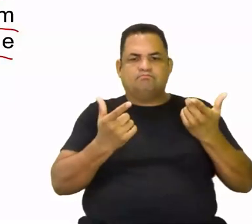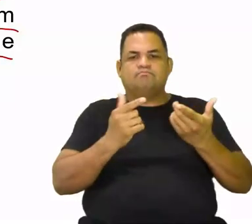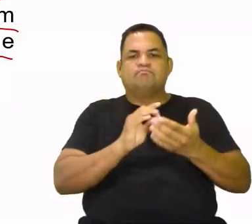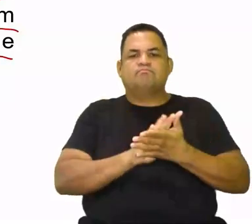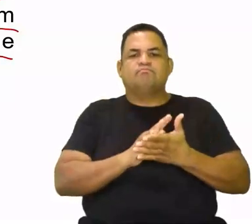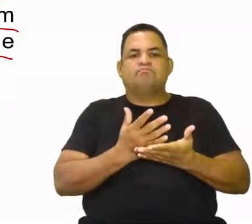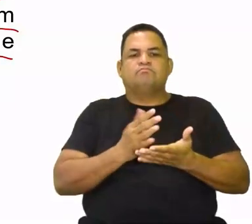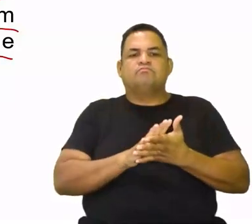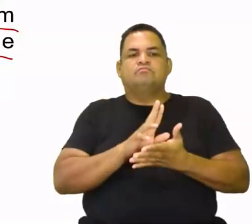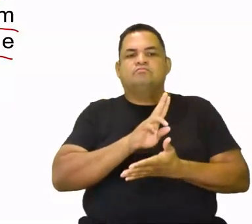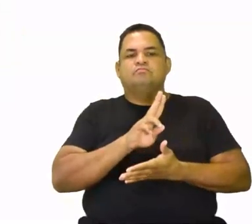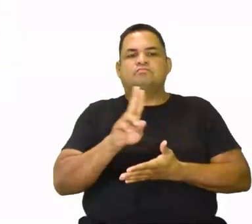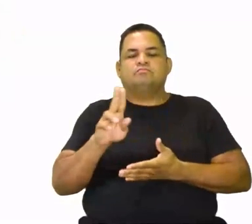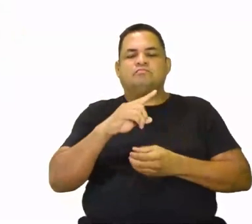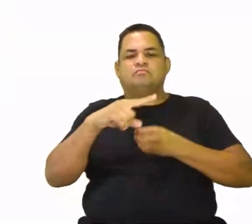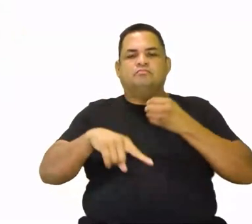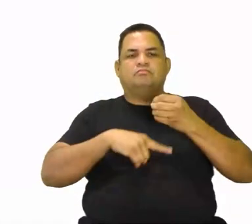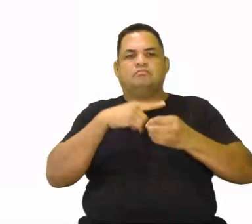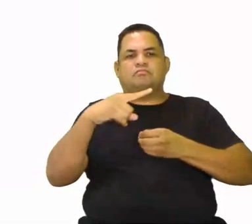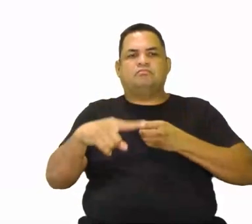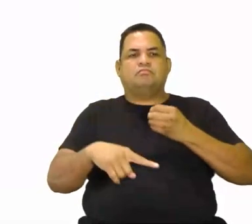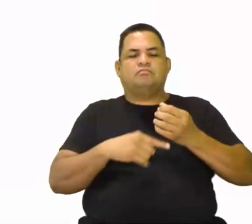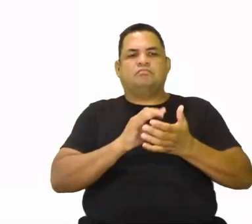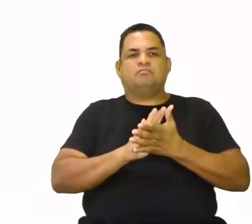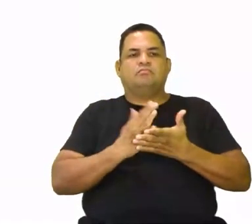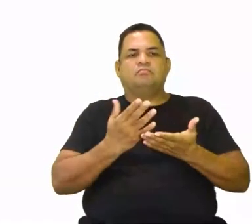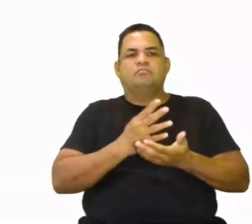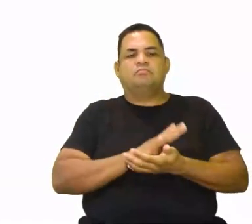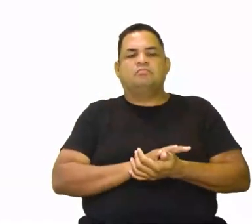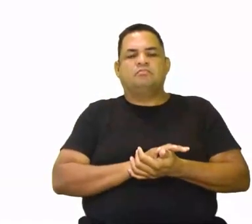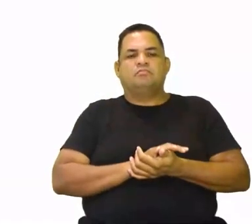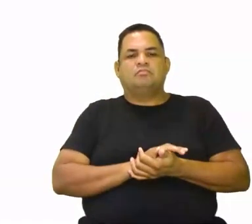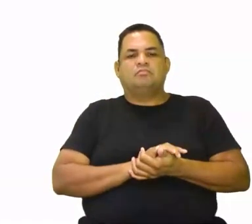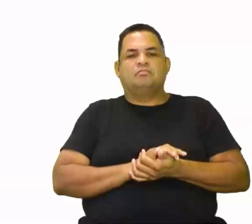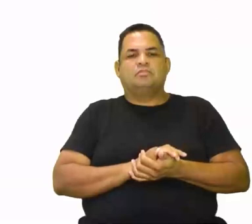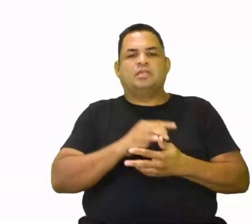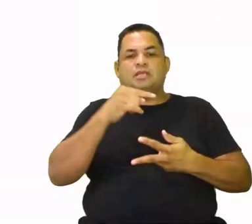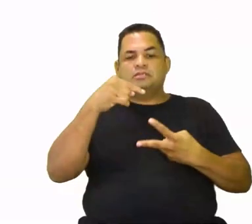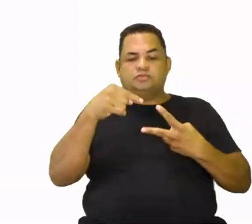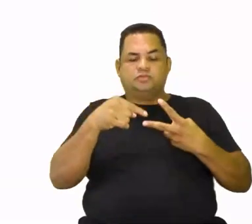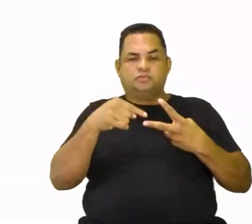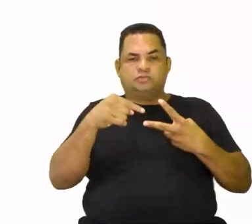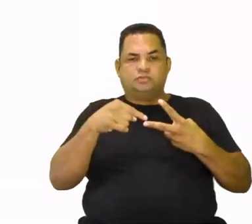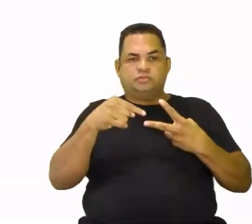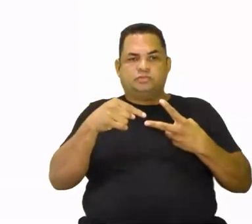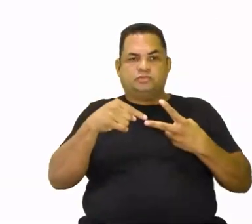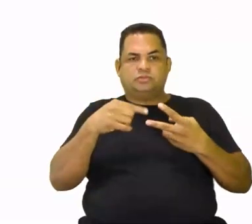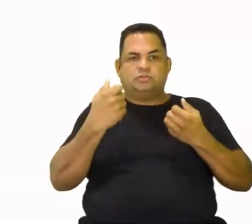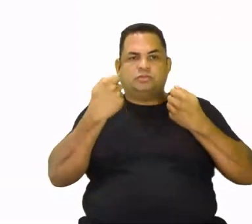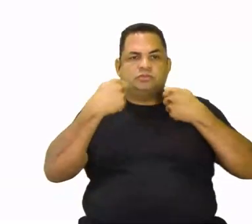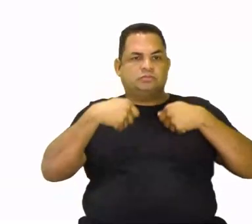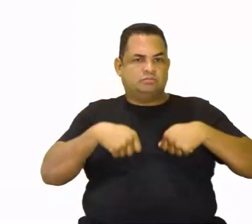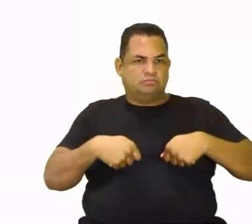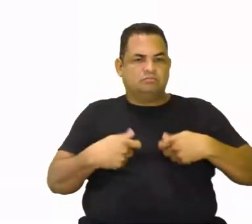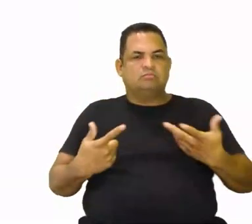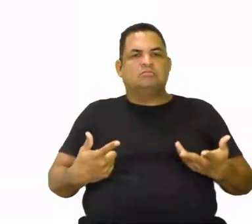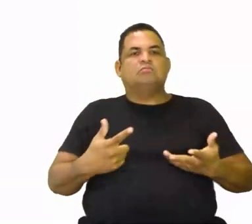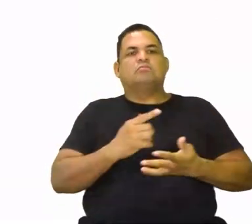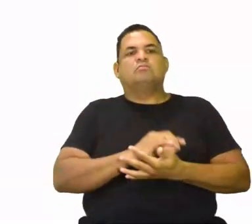eles denominariam de alta. Então, para isso, era a hipótese da matéria descontínua. A segunda hipótese